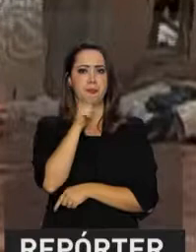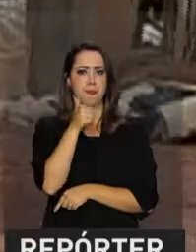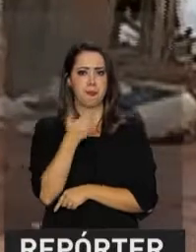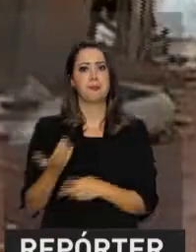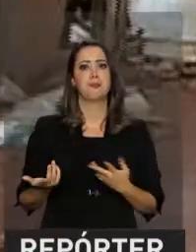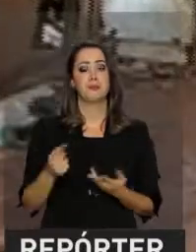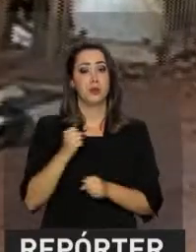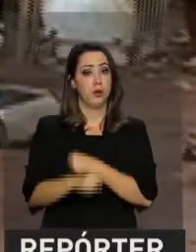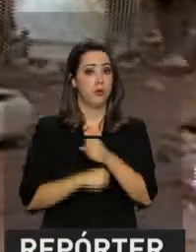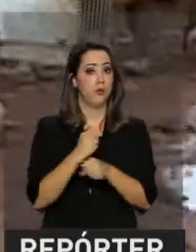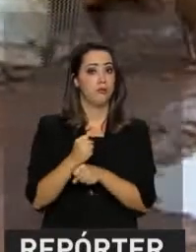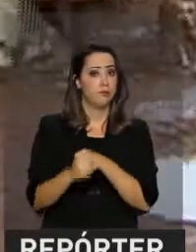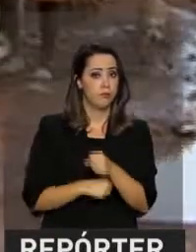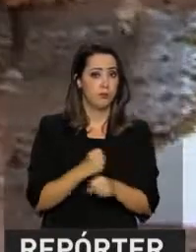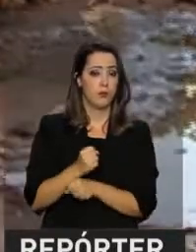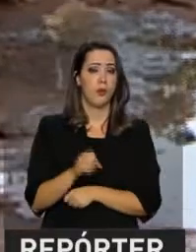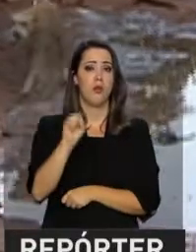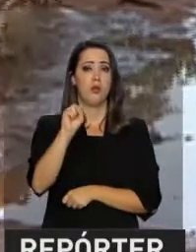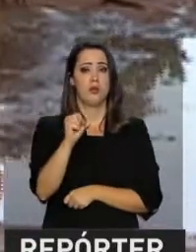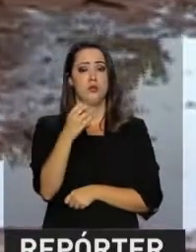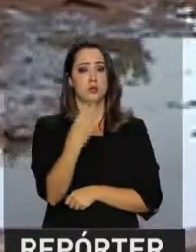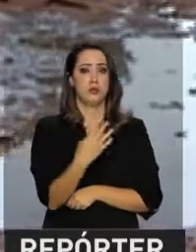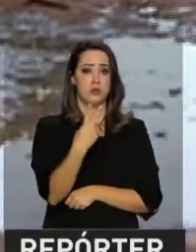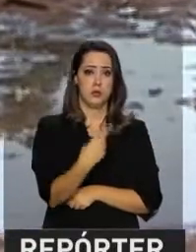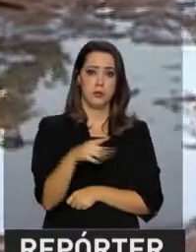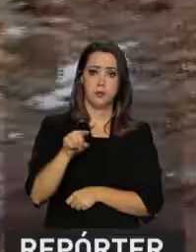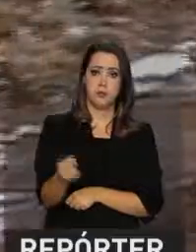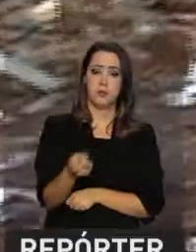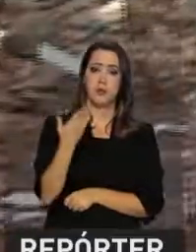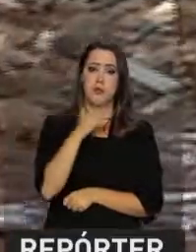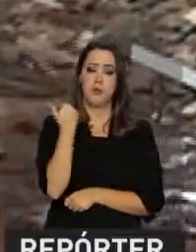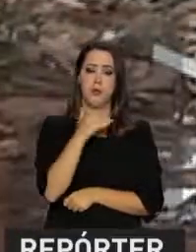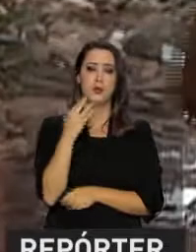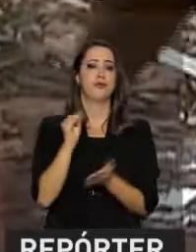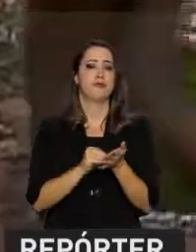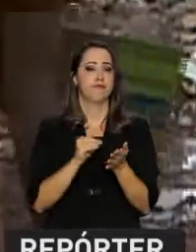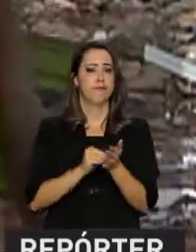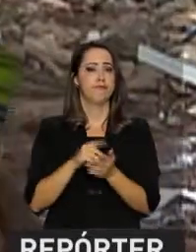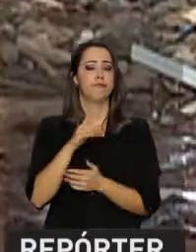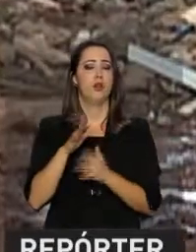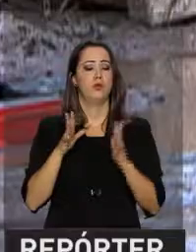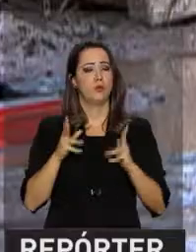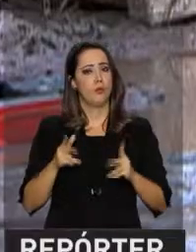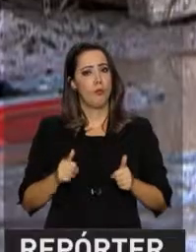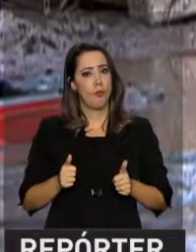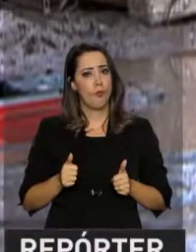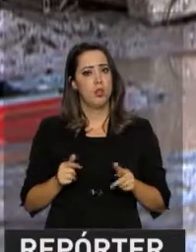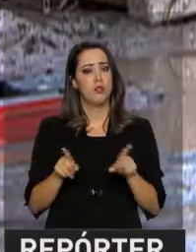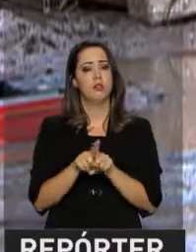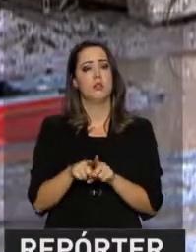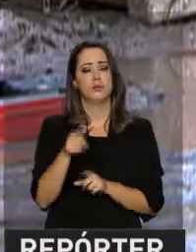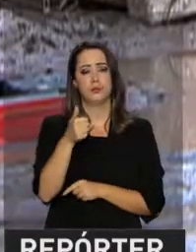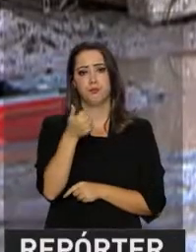cada ano 842 mil mortes são relacionadas à falta de saneamento e higiene e ao consumo